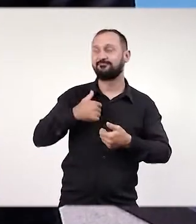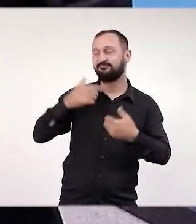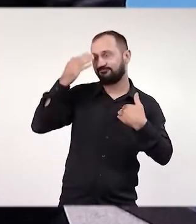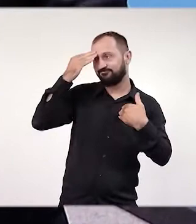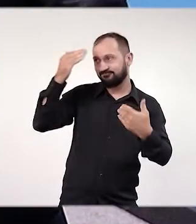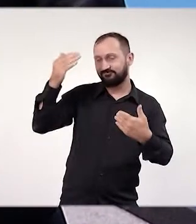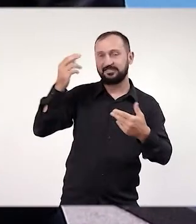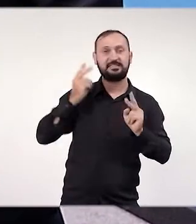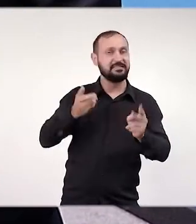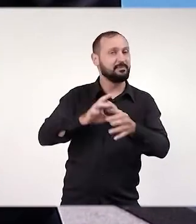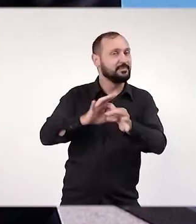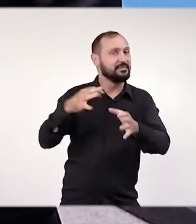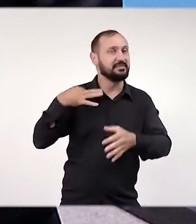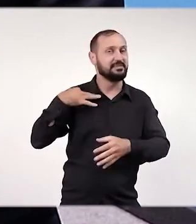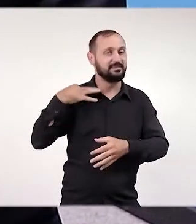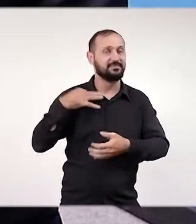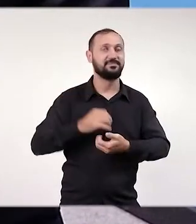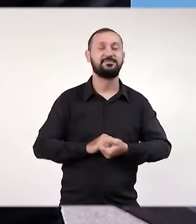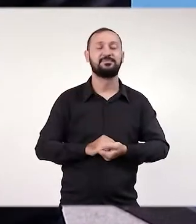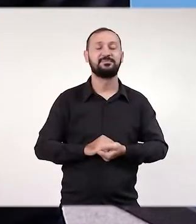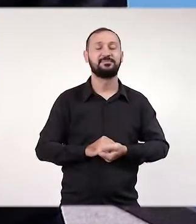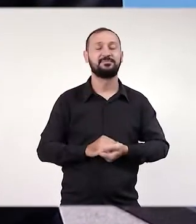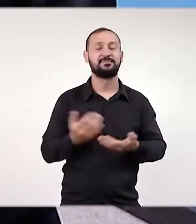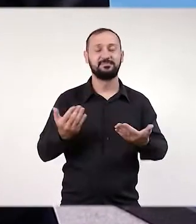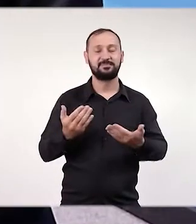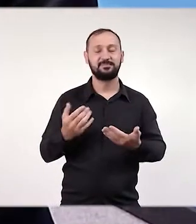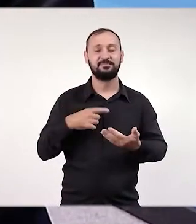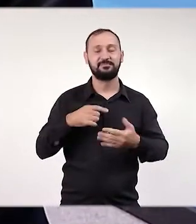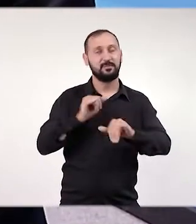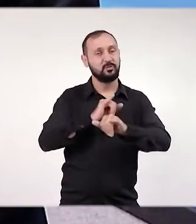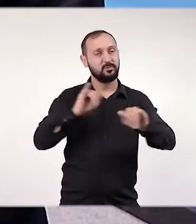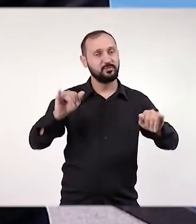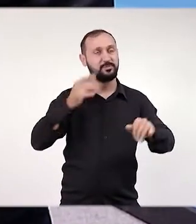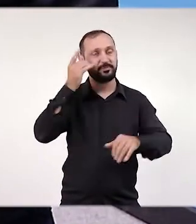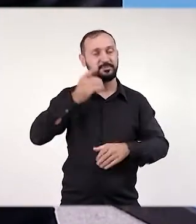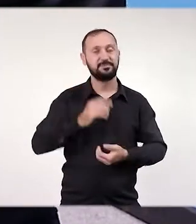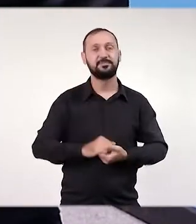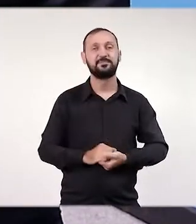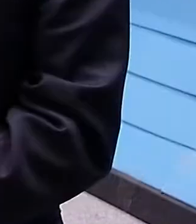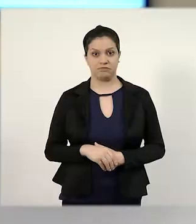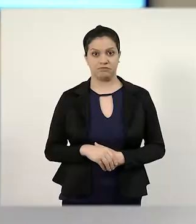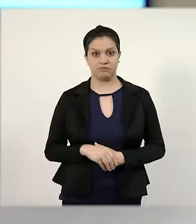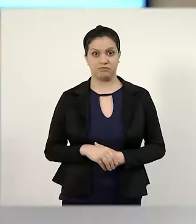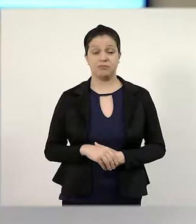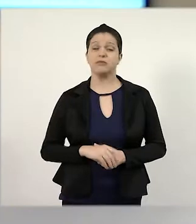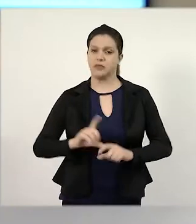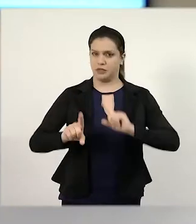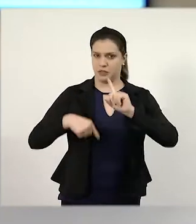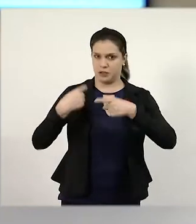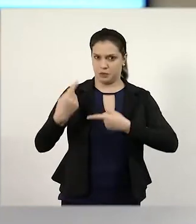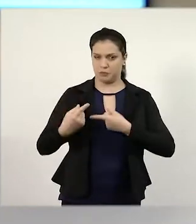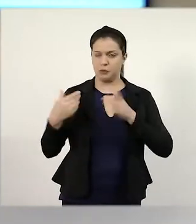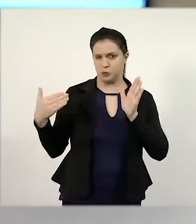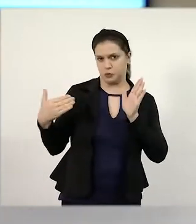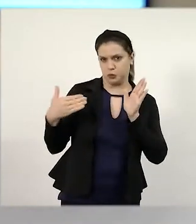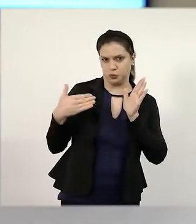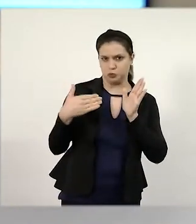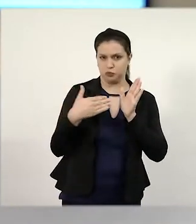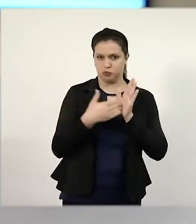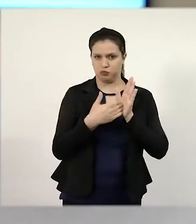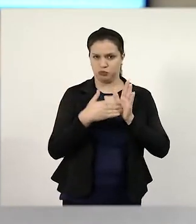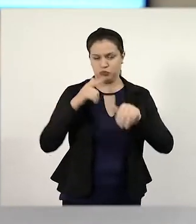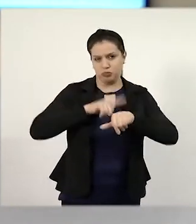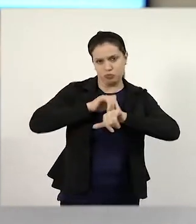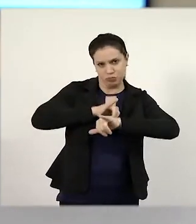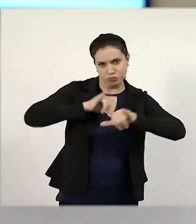trabalho. Obrigado, estamos aqui sempre à disposição. Marité Kogo para o Jornal Parlamentar. Daqui a pouco, no último